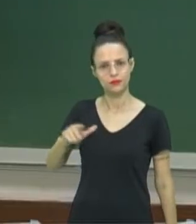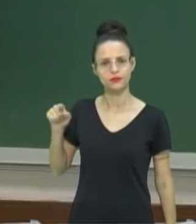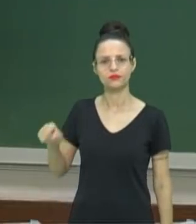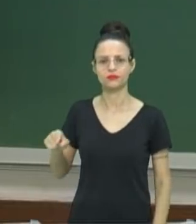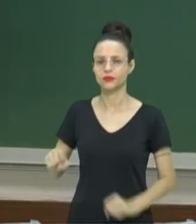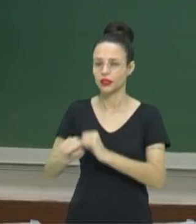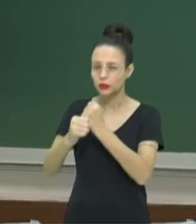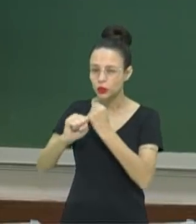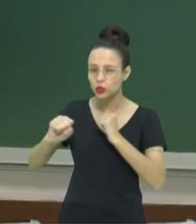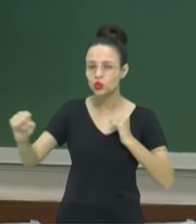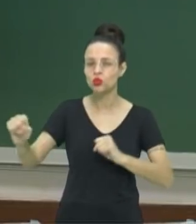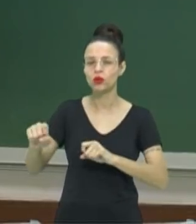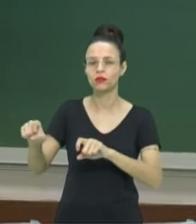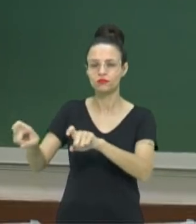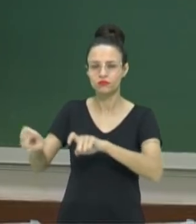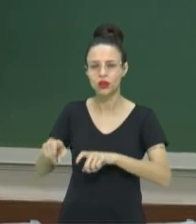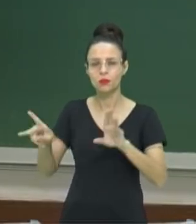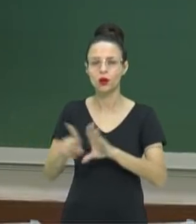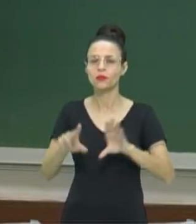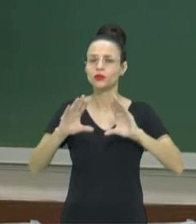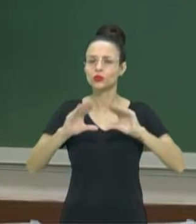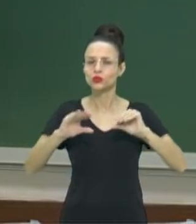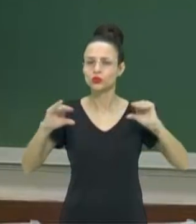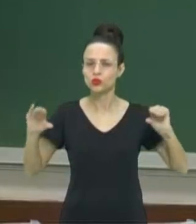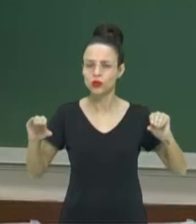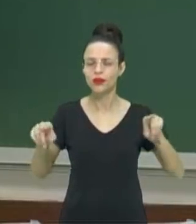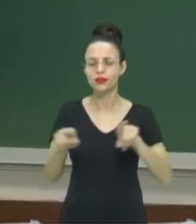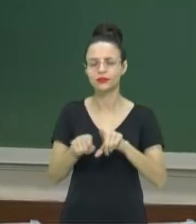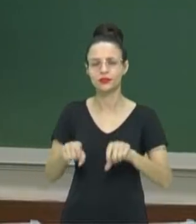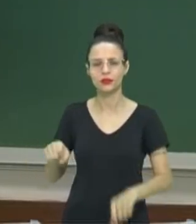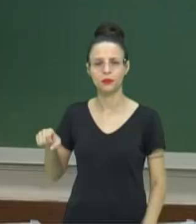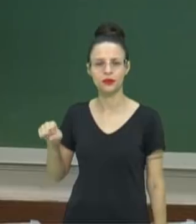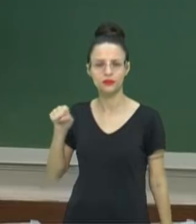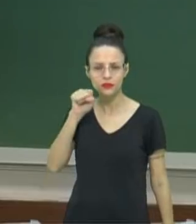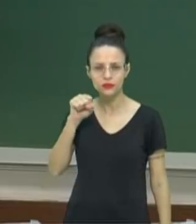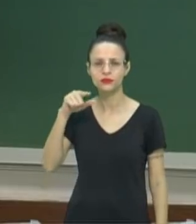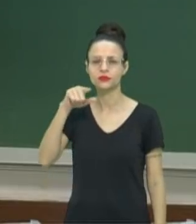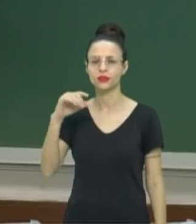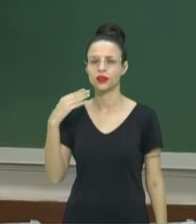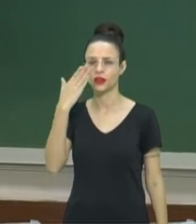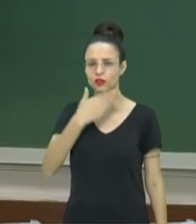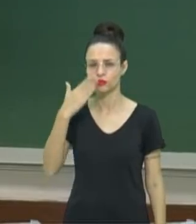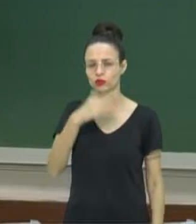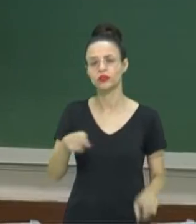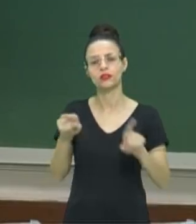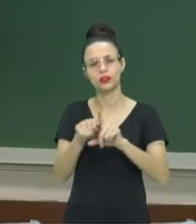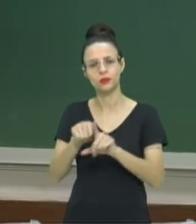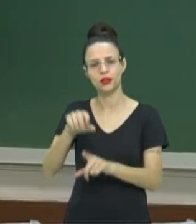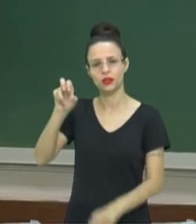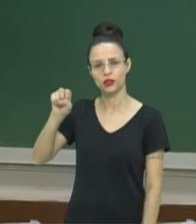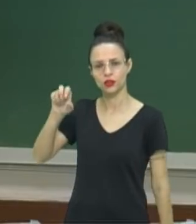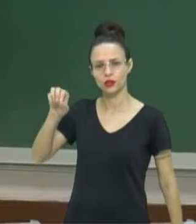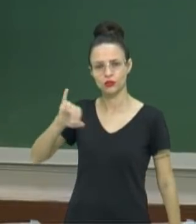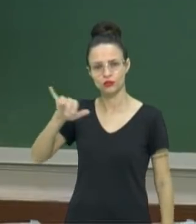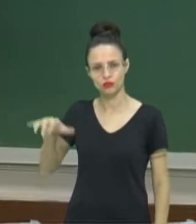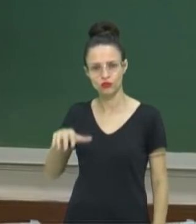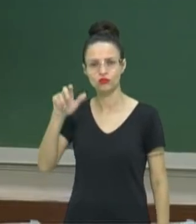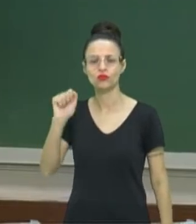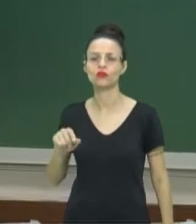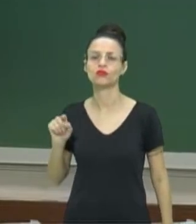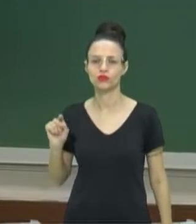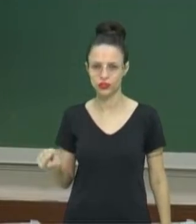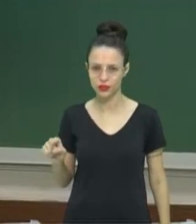e se destacam ali algodão, cana-de-açúcar, a soja também, ela vai estar presente ali em toda a região